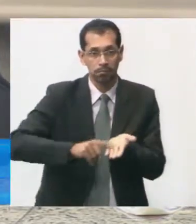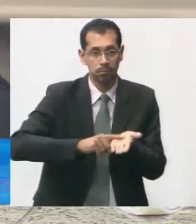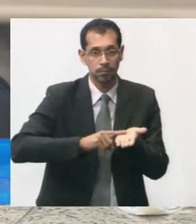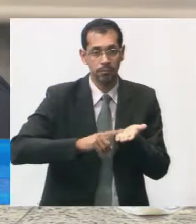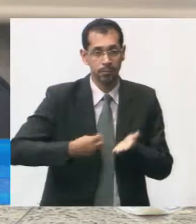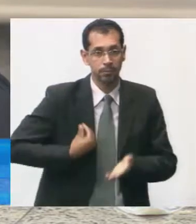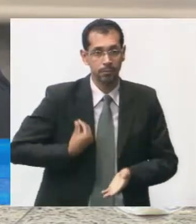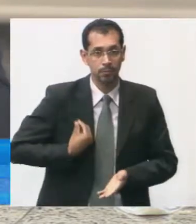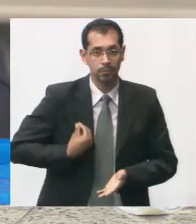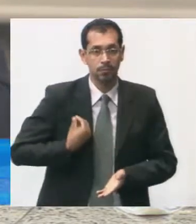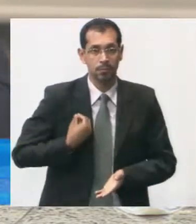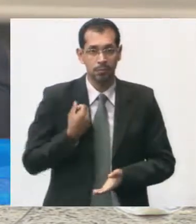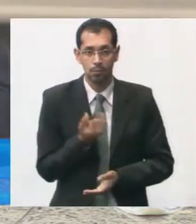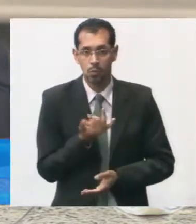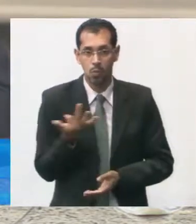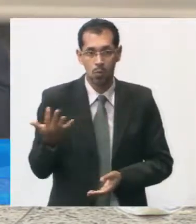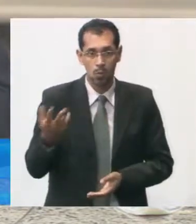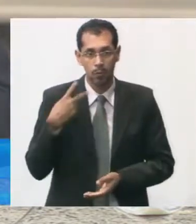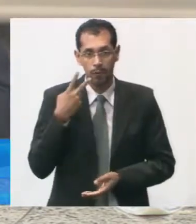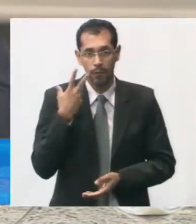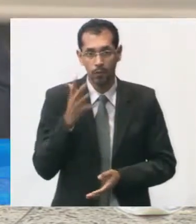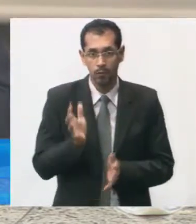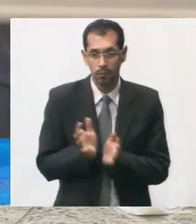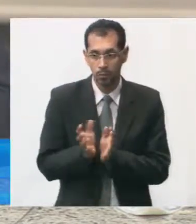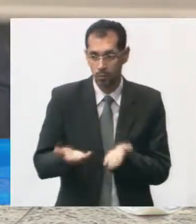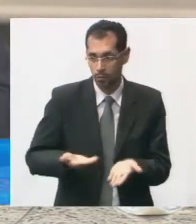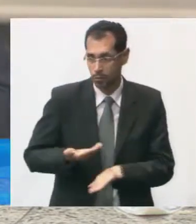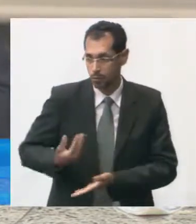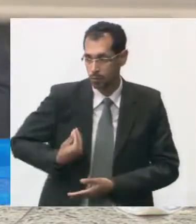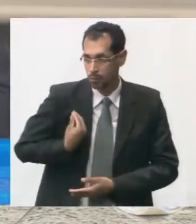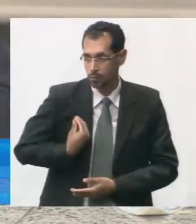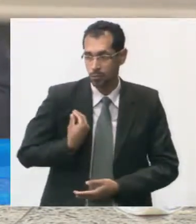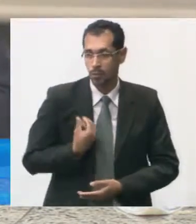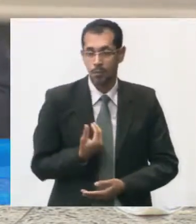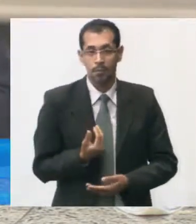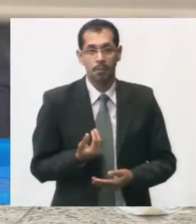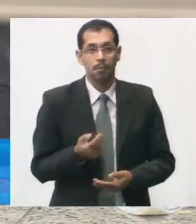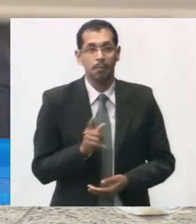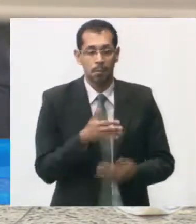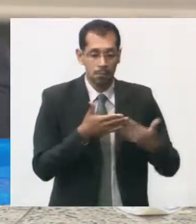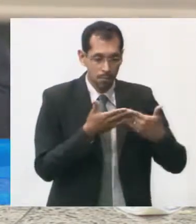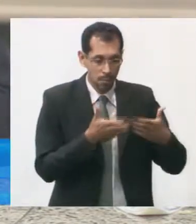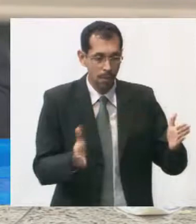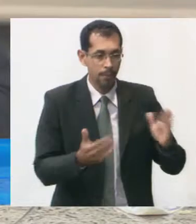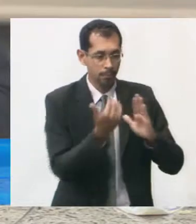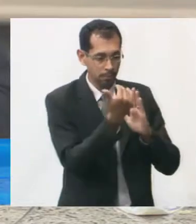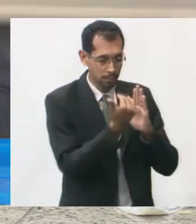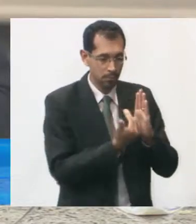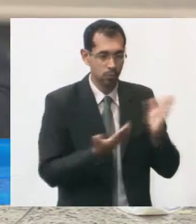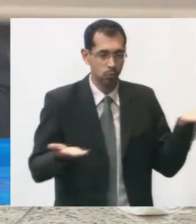de quórum para a abertura da ordem do dia.